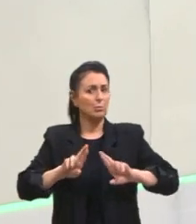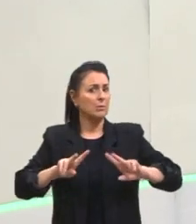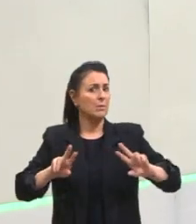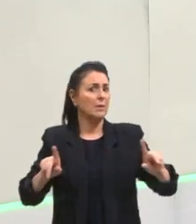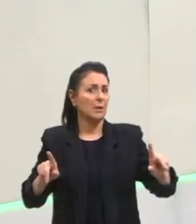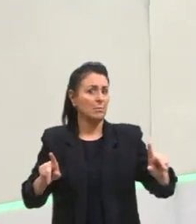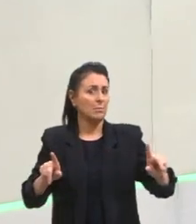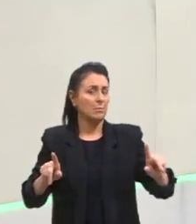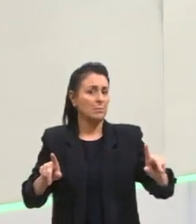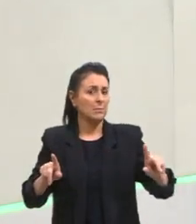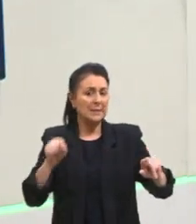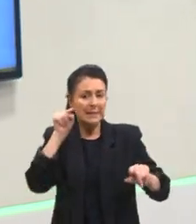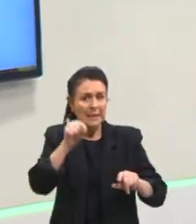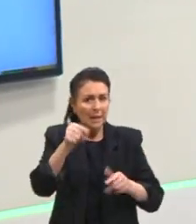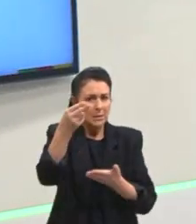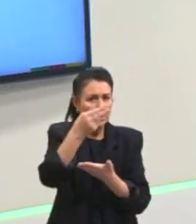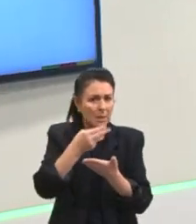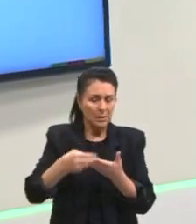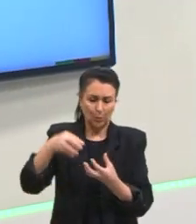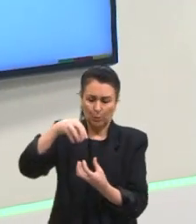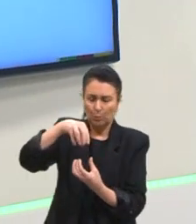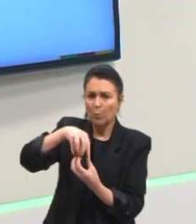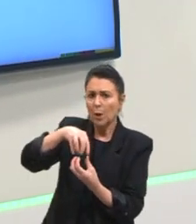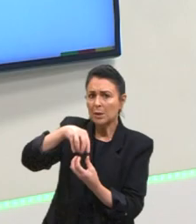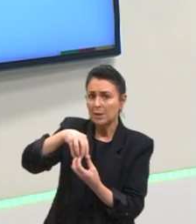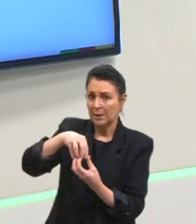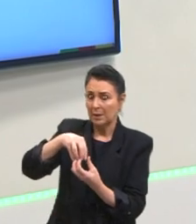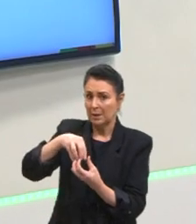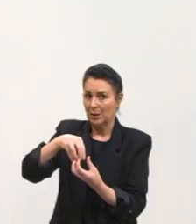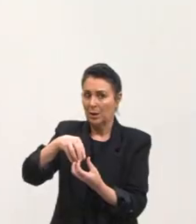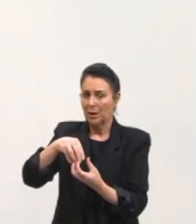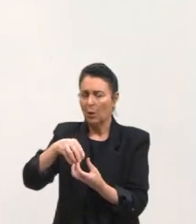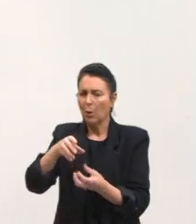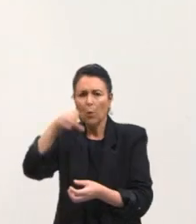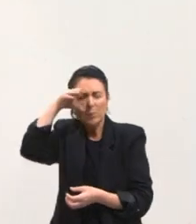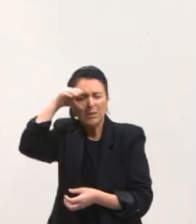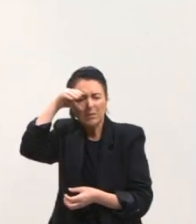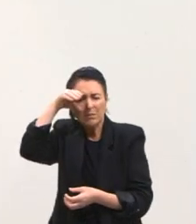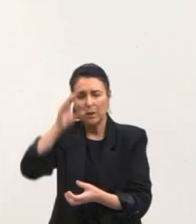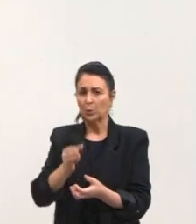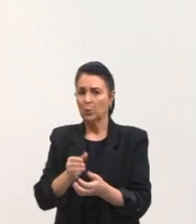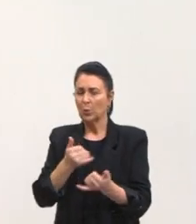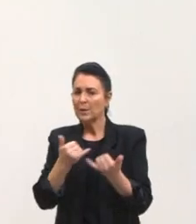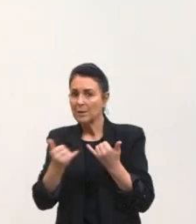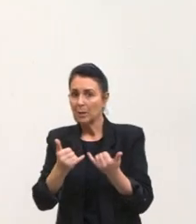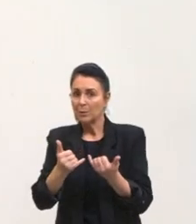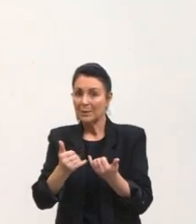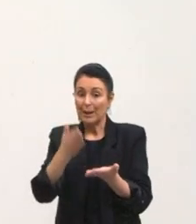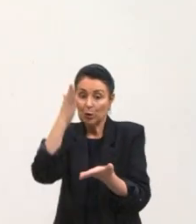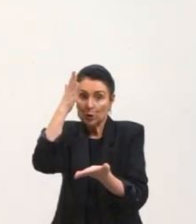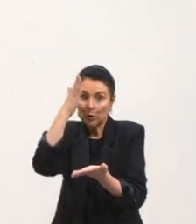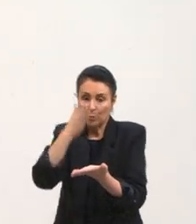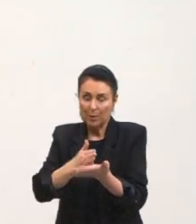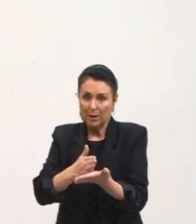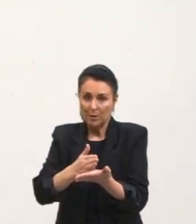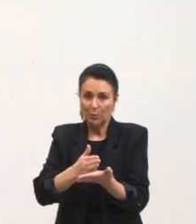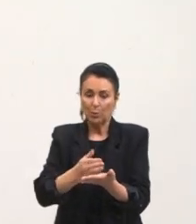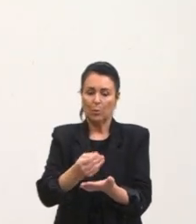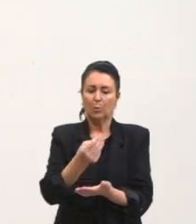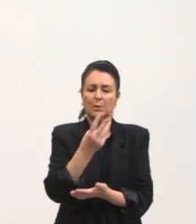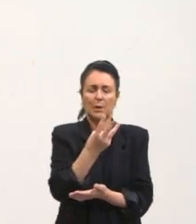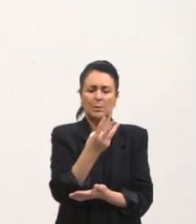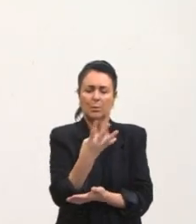nesse desenho, as bolinhas conforme o exemplo ali, no meio delas, eu vou ter quantos? 3,